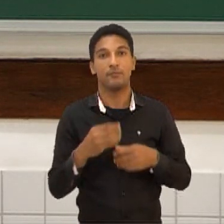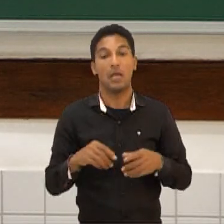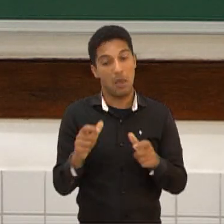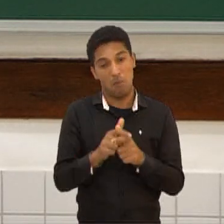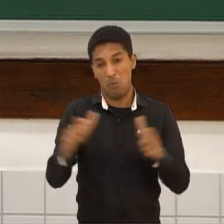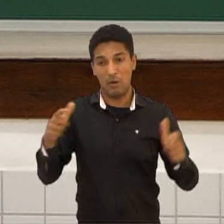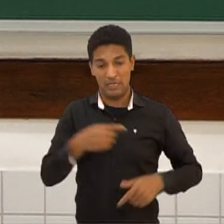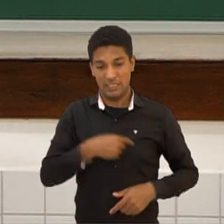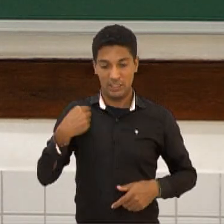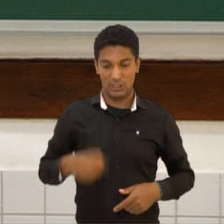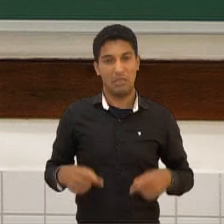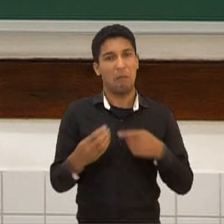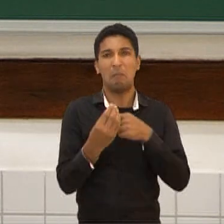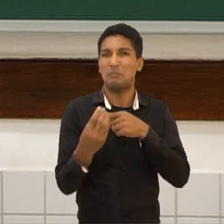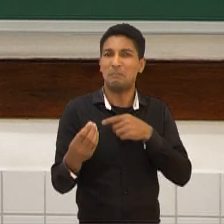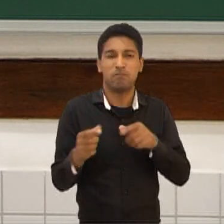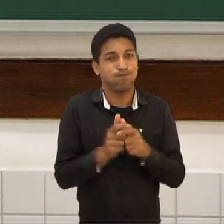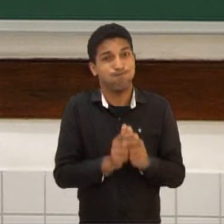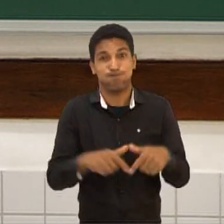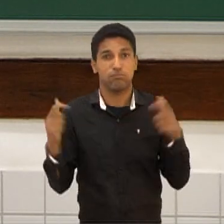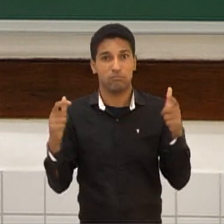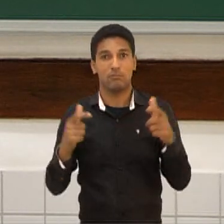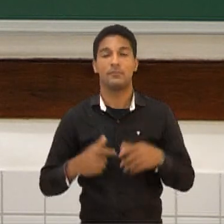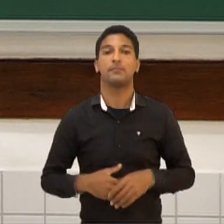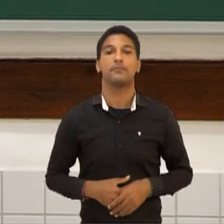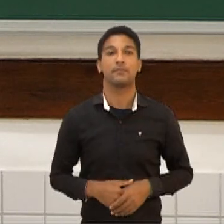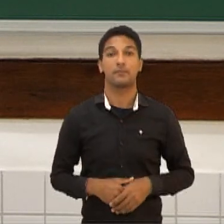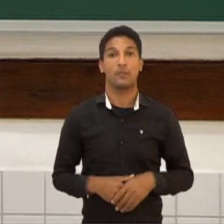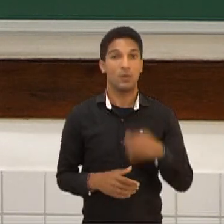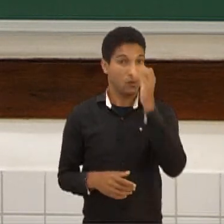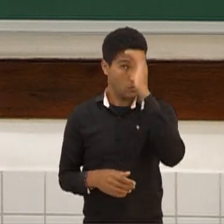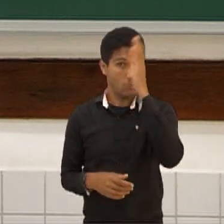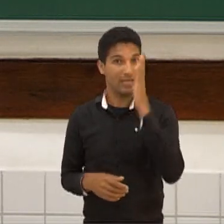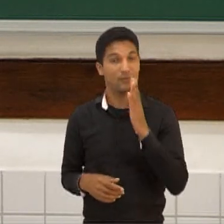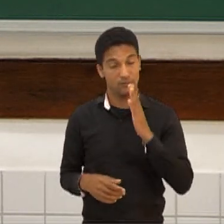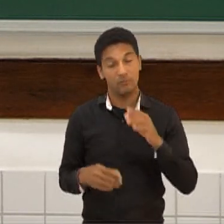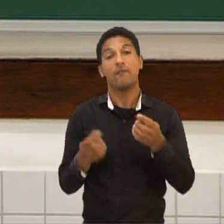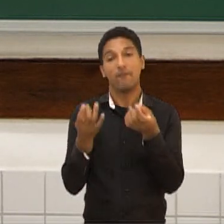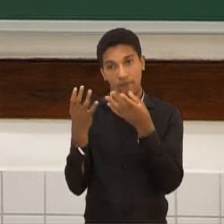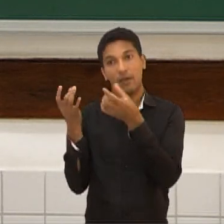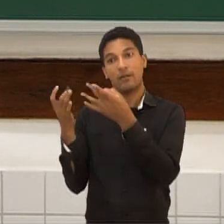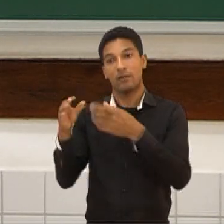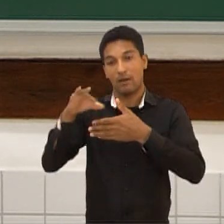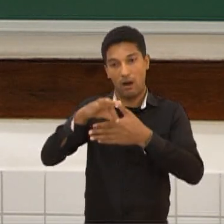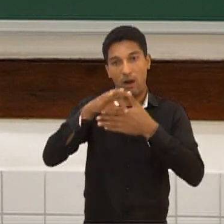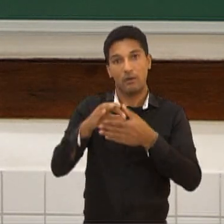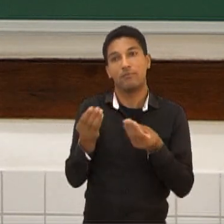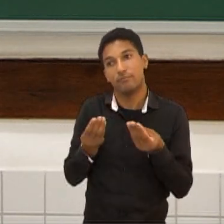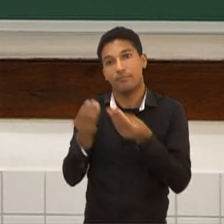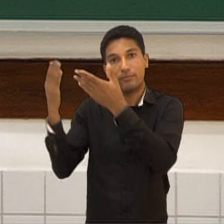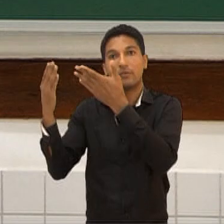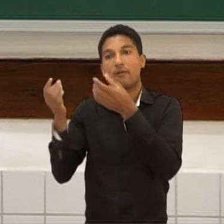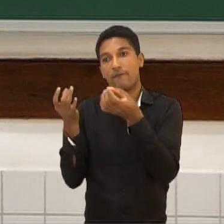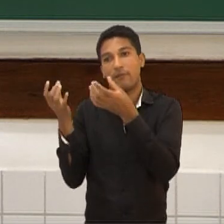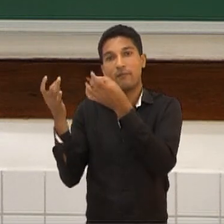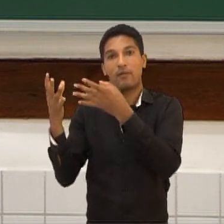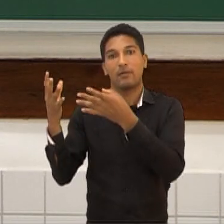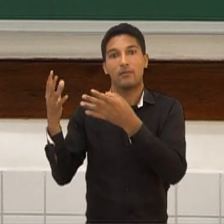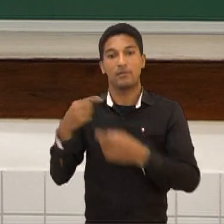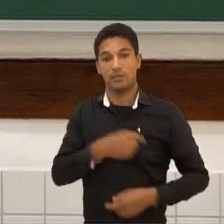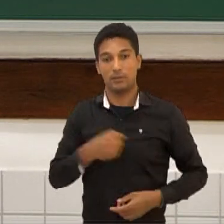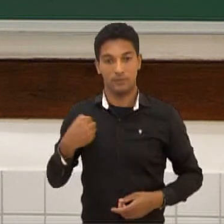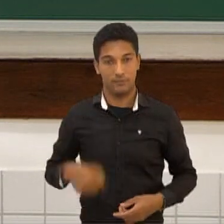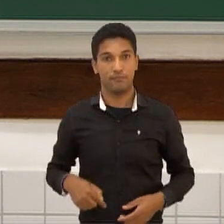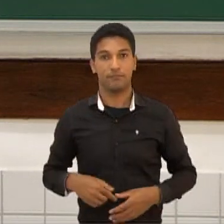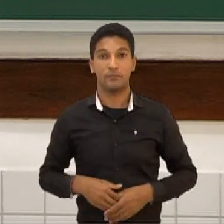né, a China é um grande parceiro comercial do Brasil, está lá no BRICS, né? E além da produção interna, a China ainda precisa